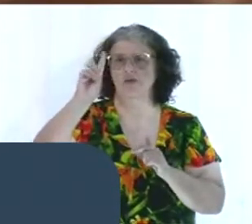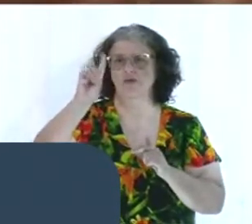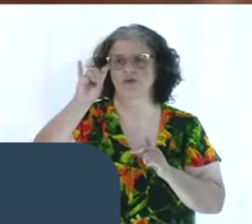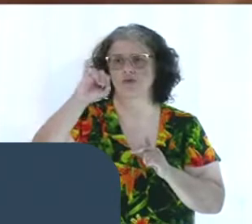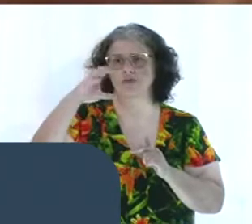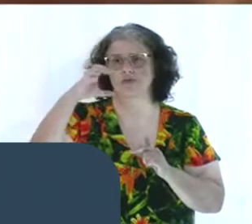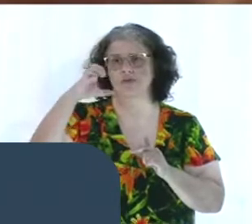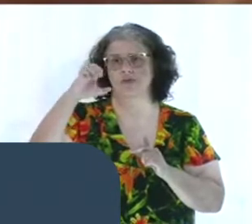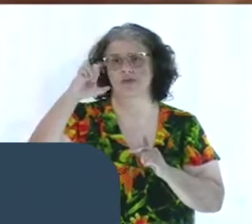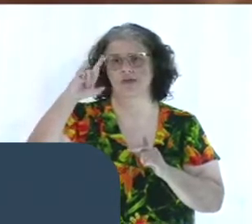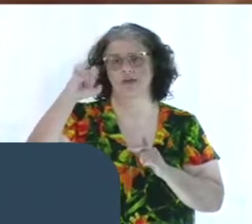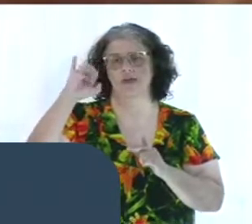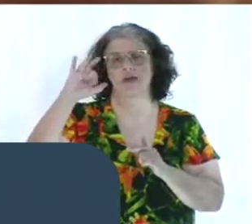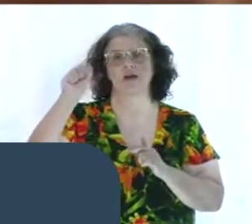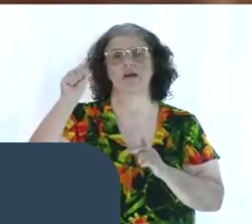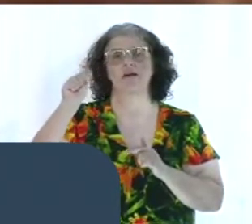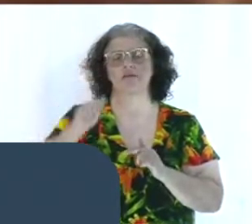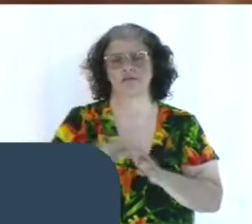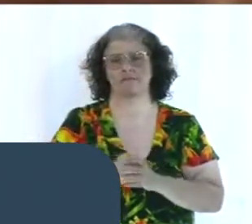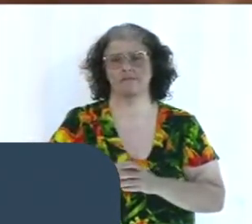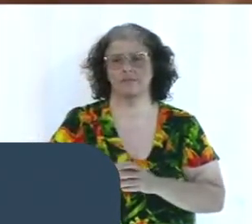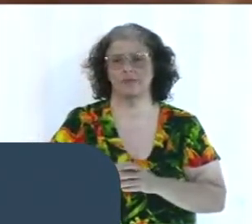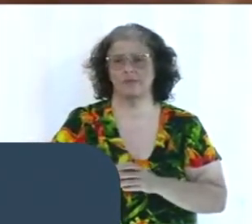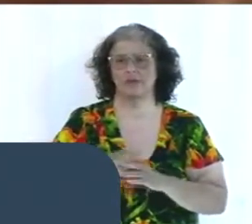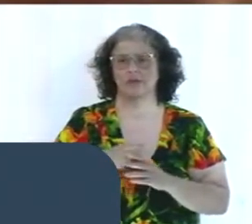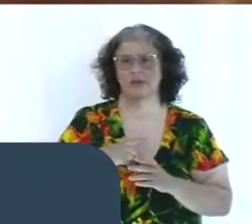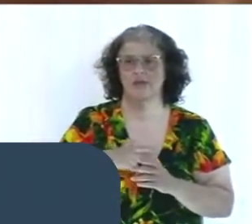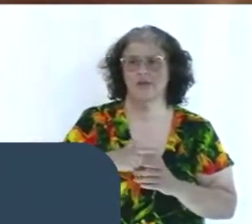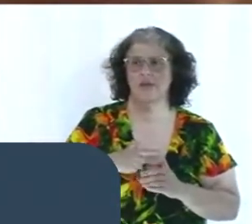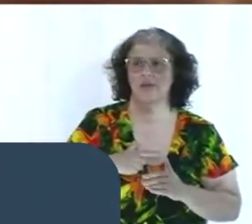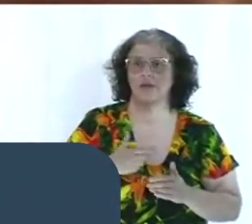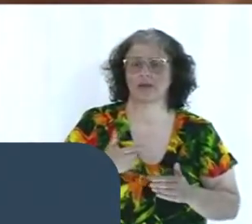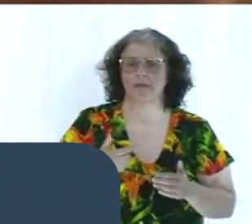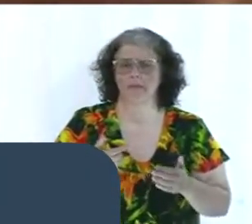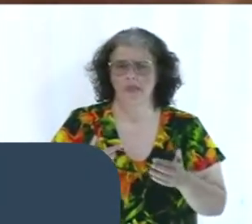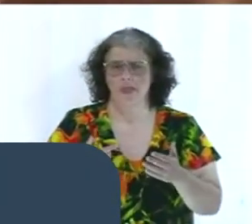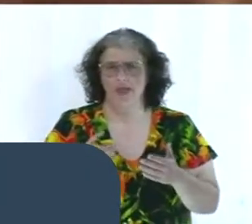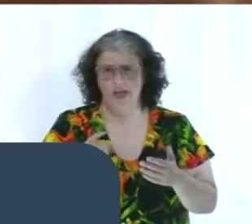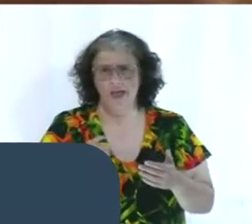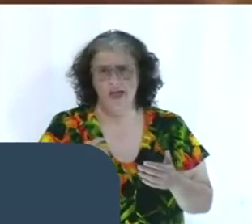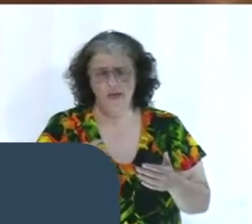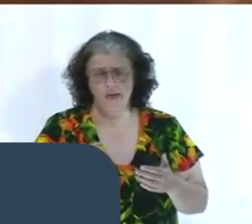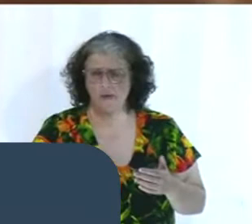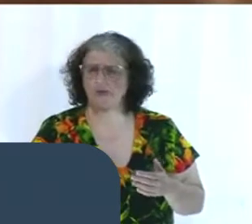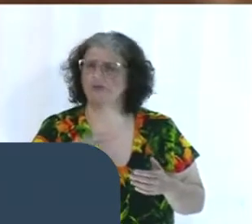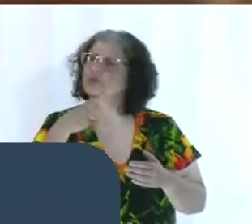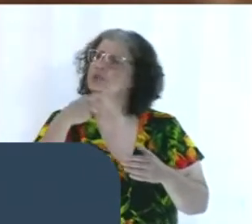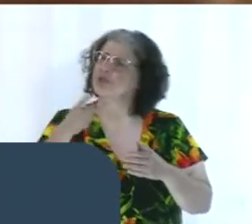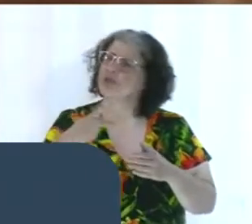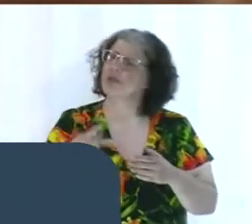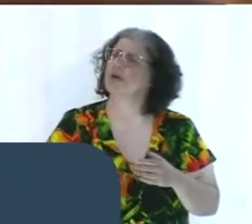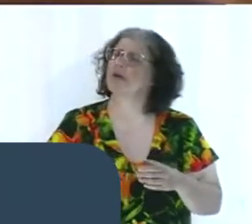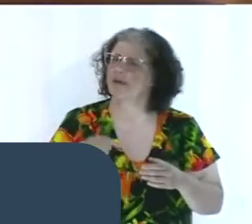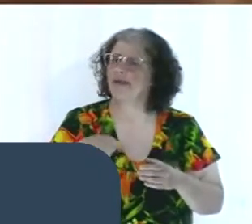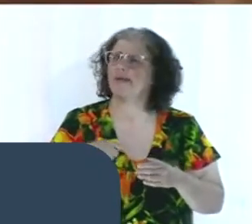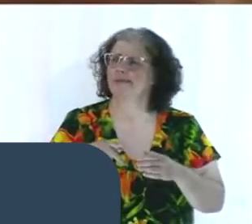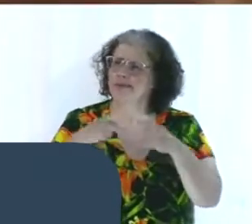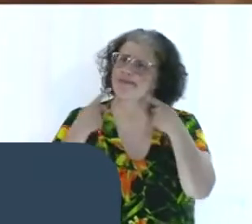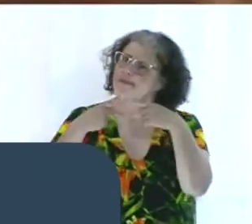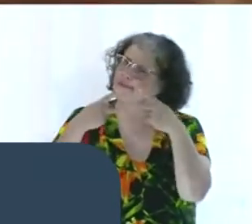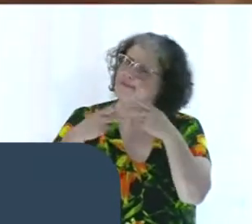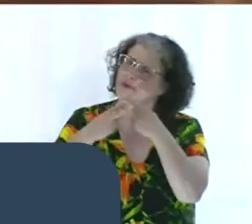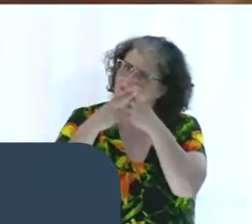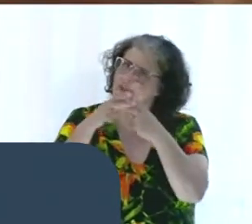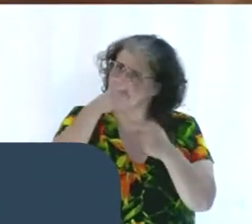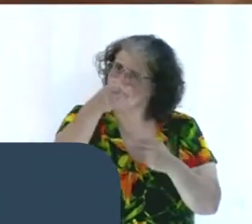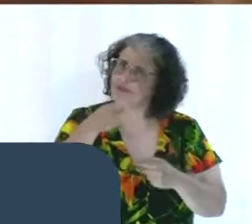que lamentavelmente em outro tempo, quando não tinha ainda esclarecimento do evangelho, já usei esse texto indevidamente para dizer que Jesus estava batendo